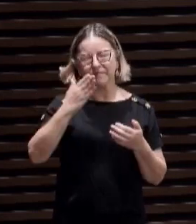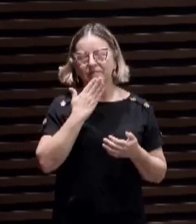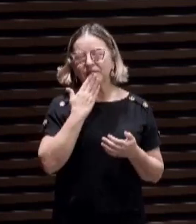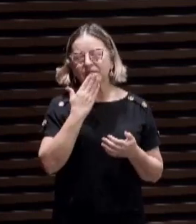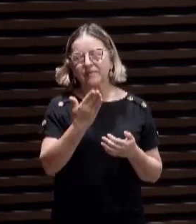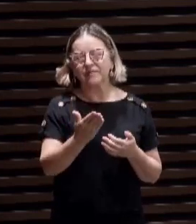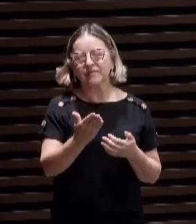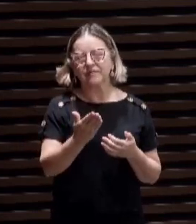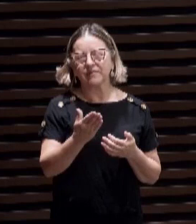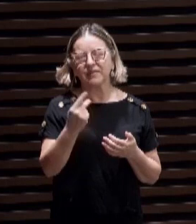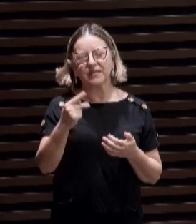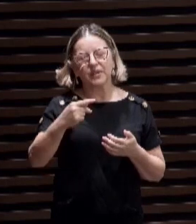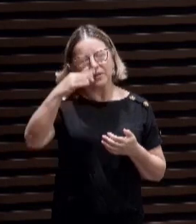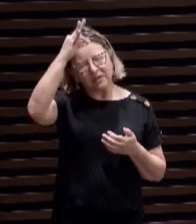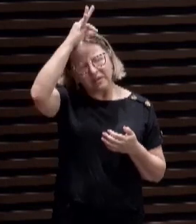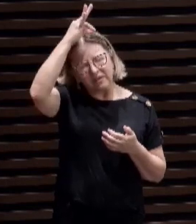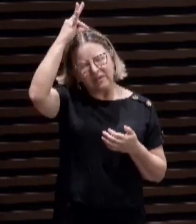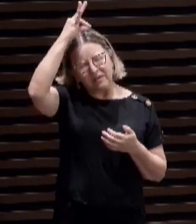que o Teu Santo Espírito,